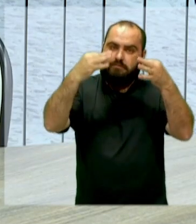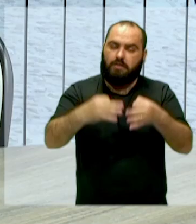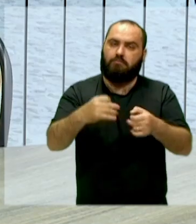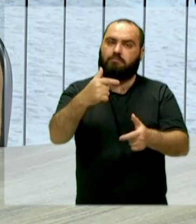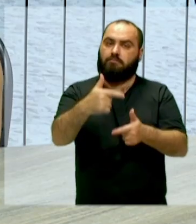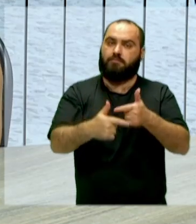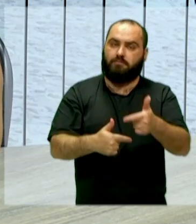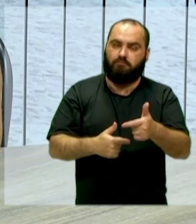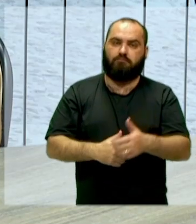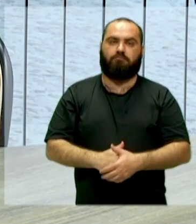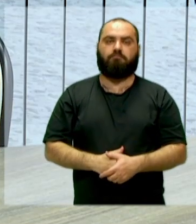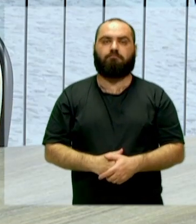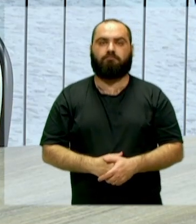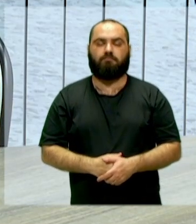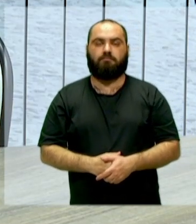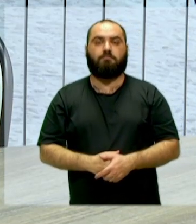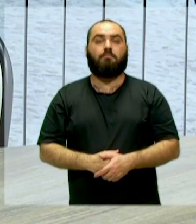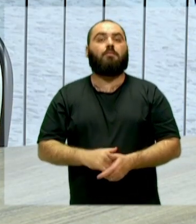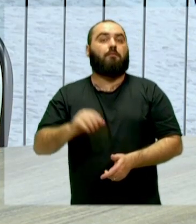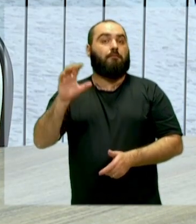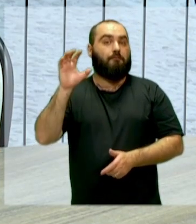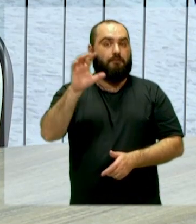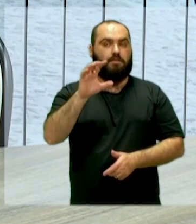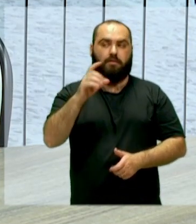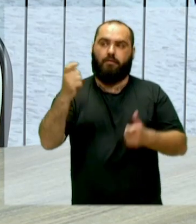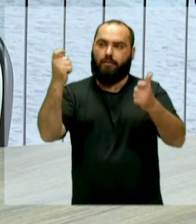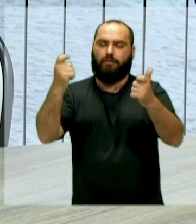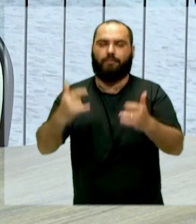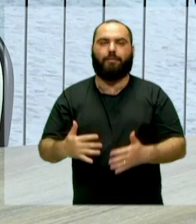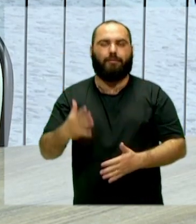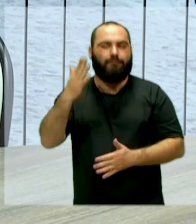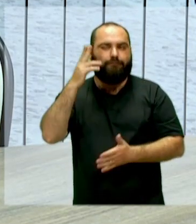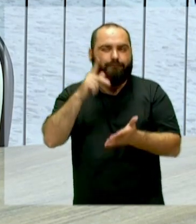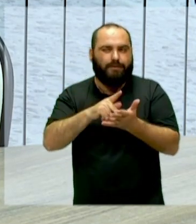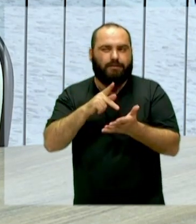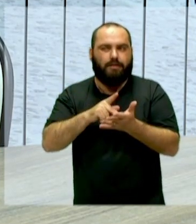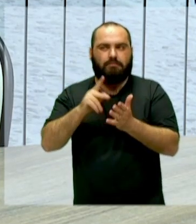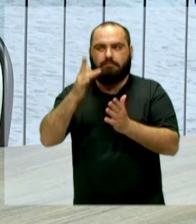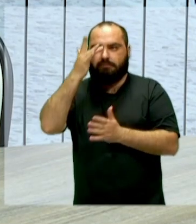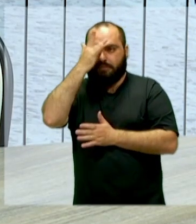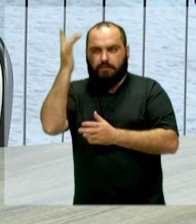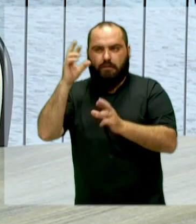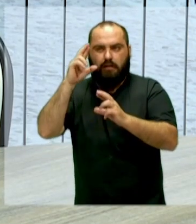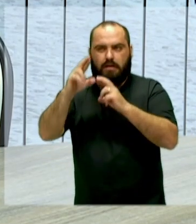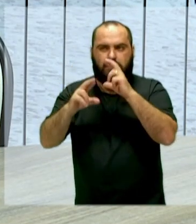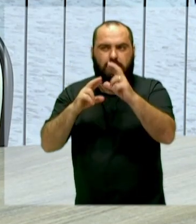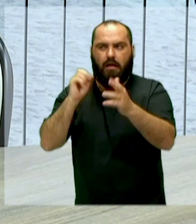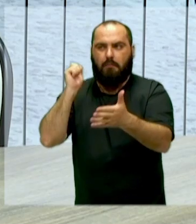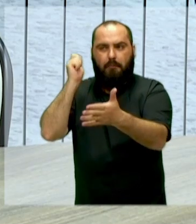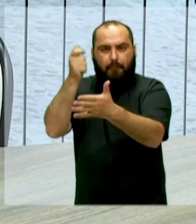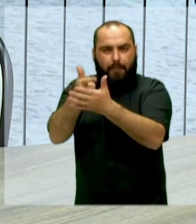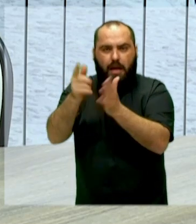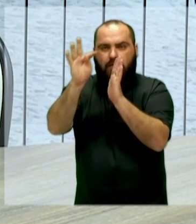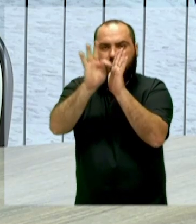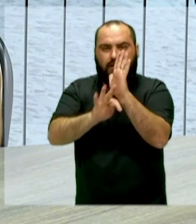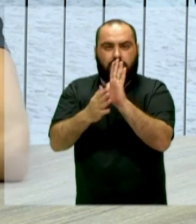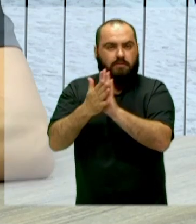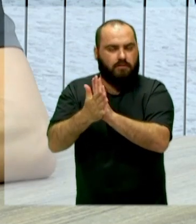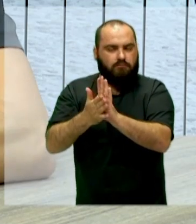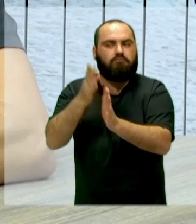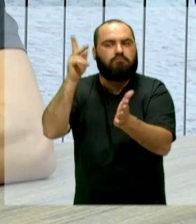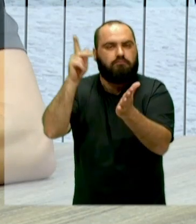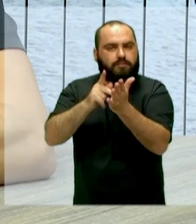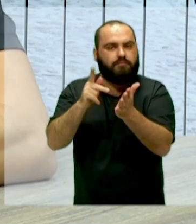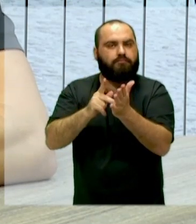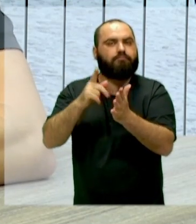né E aí tu trouxe essa questão da da isenção da taxa do lixo para quem reciclavam e eu sou super a favor de